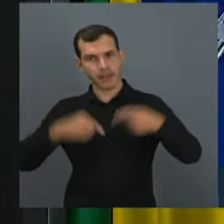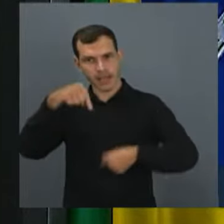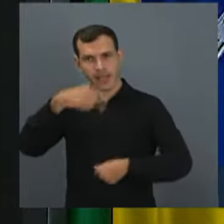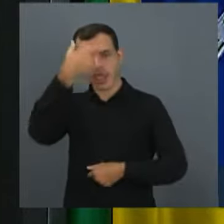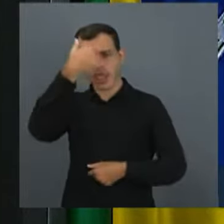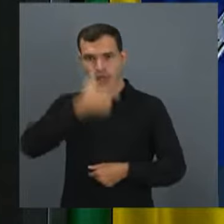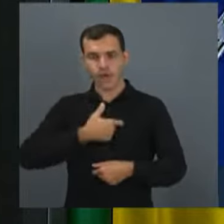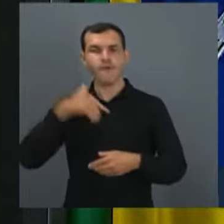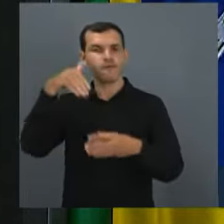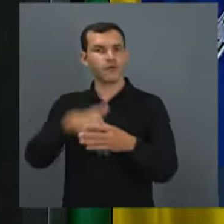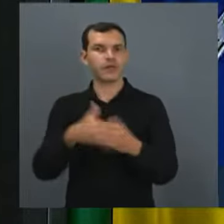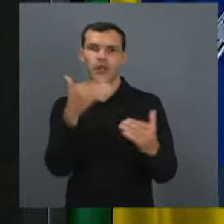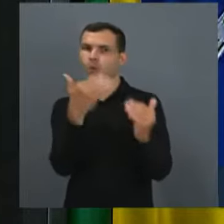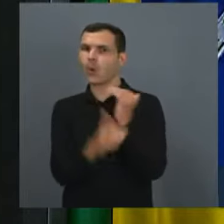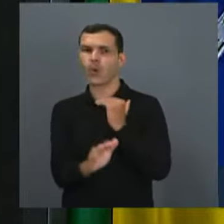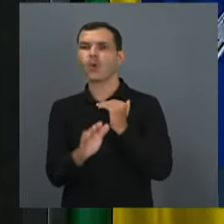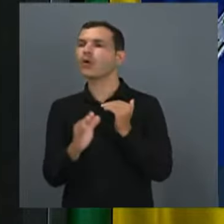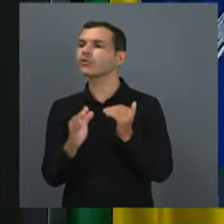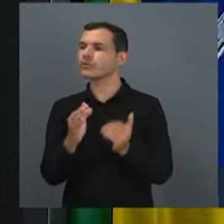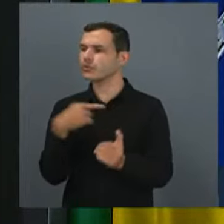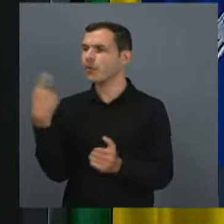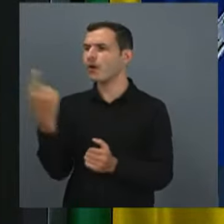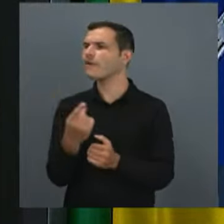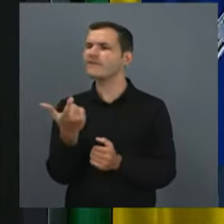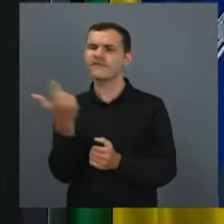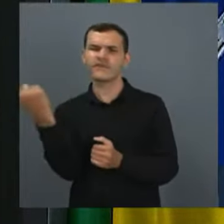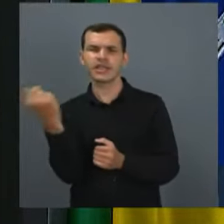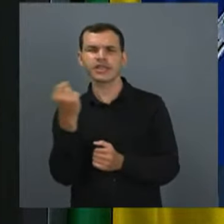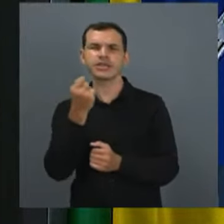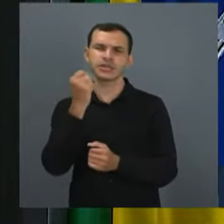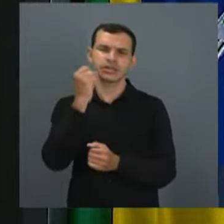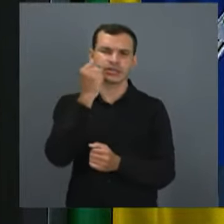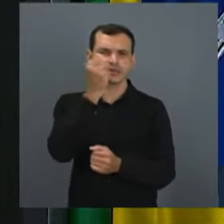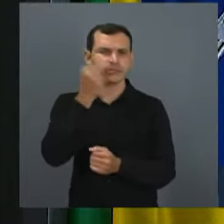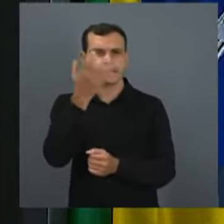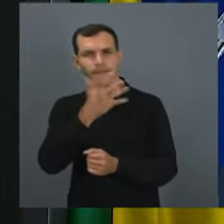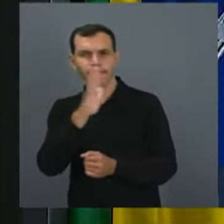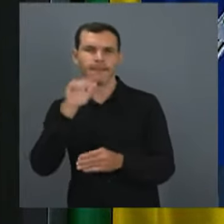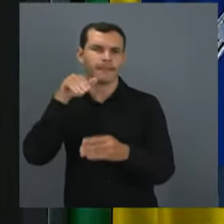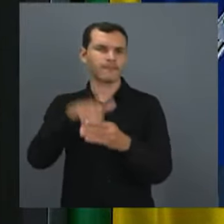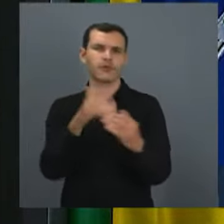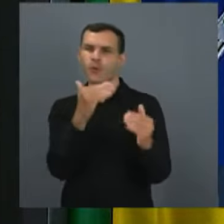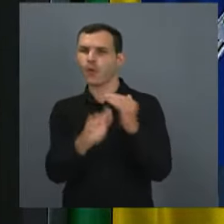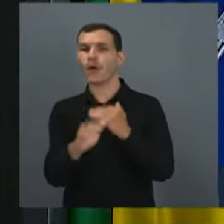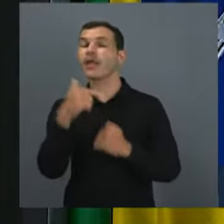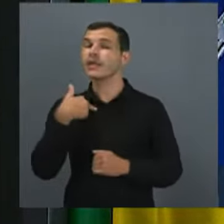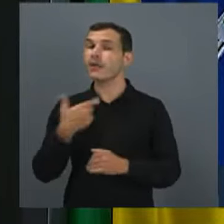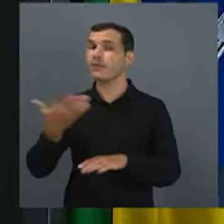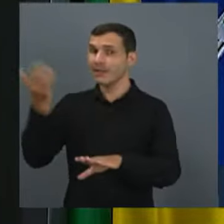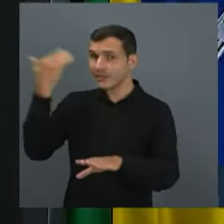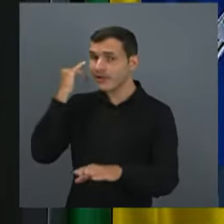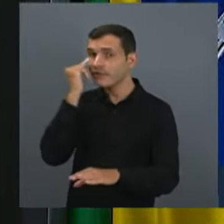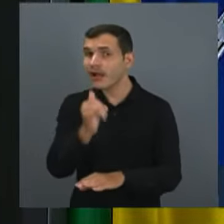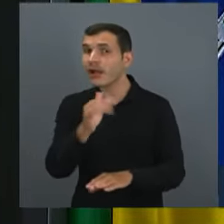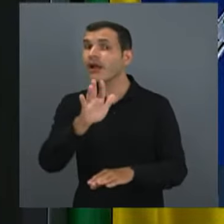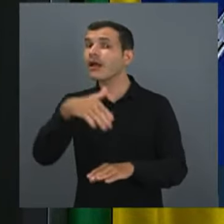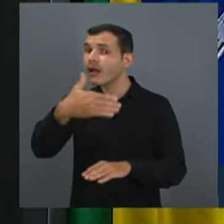votamos, os 20 senadores, mais ou menos, e eu disse o que é que ia acontecer.